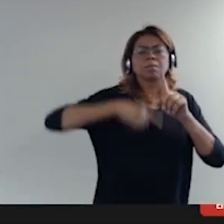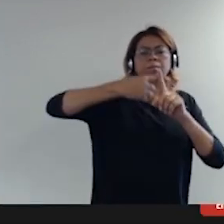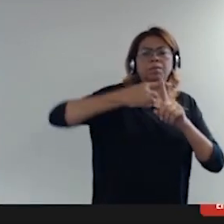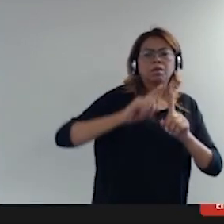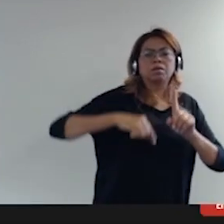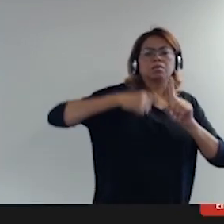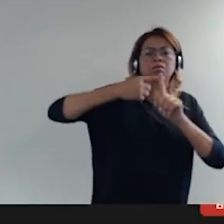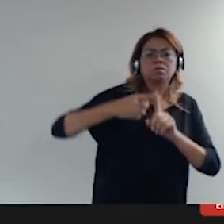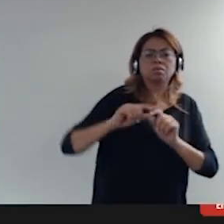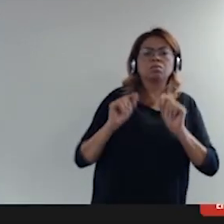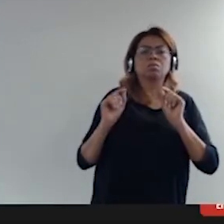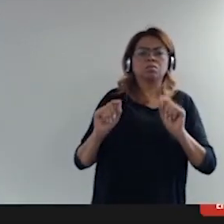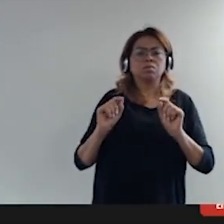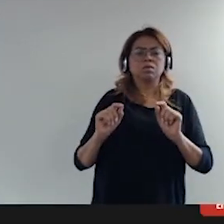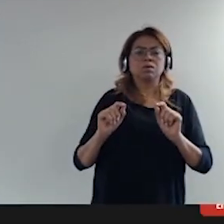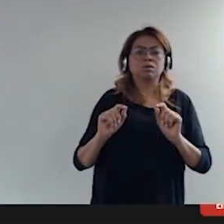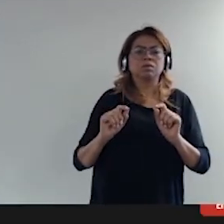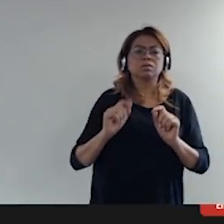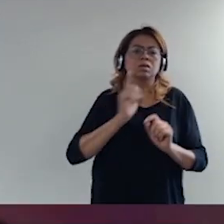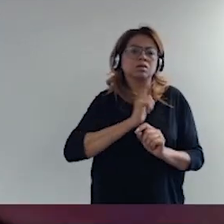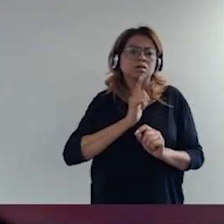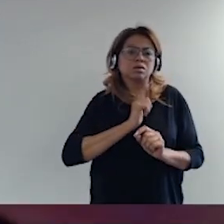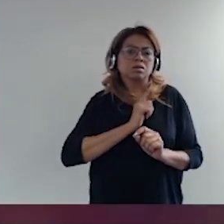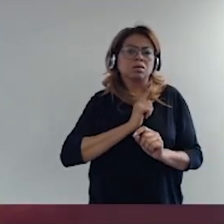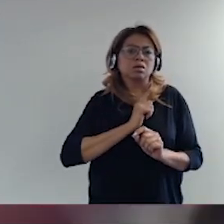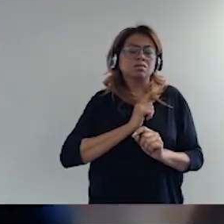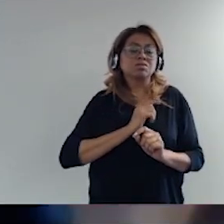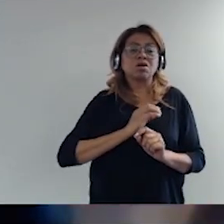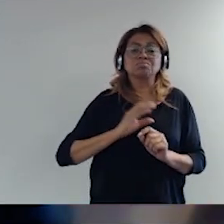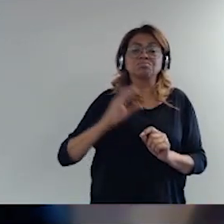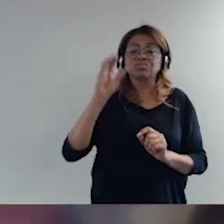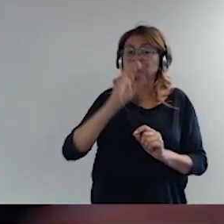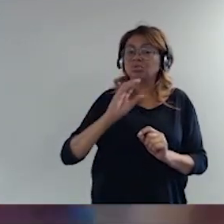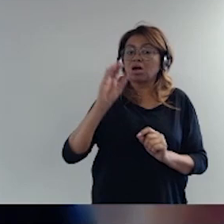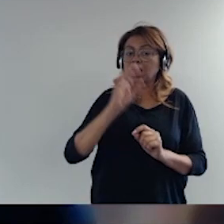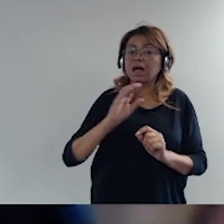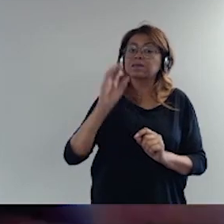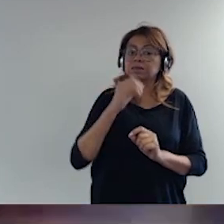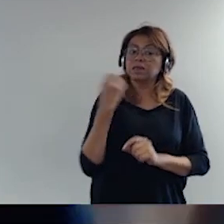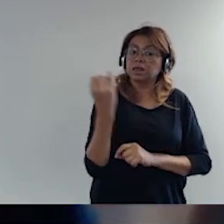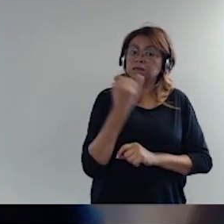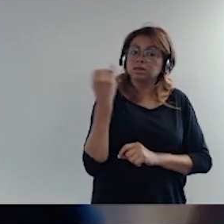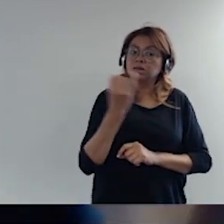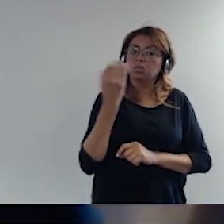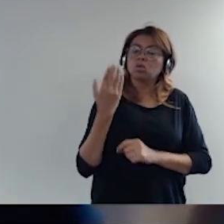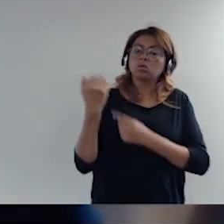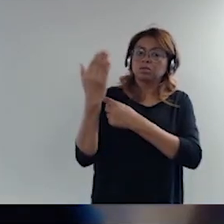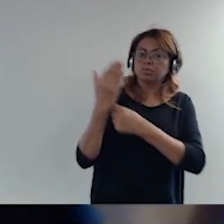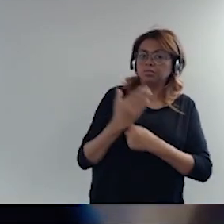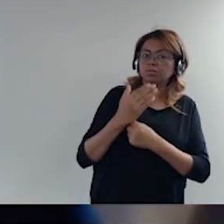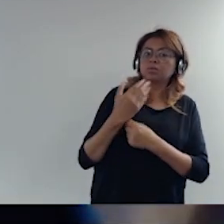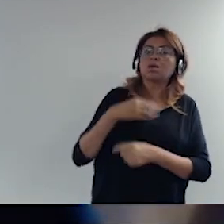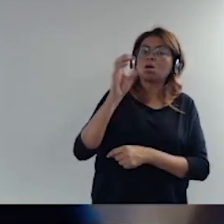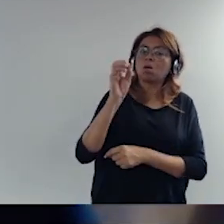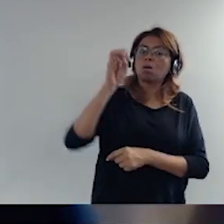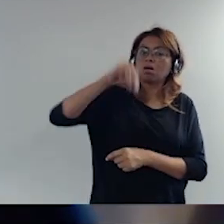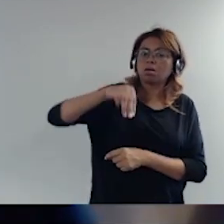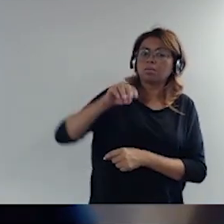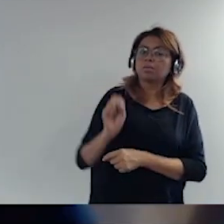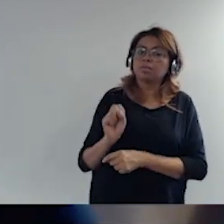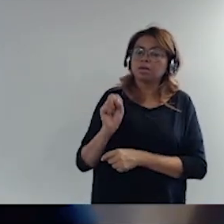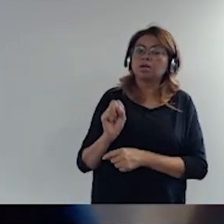mais se ter que, fora da ciência, só a crença. E a Organização Mundial da Saúde nos